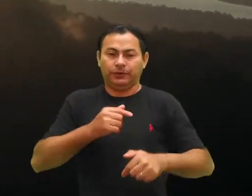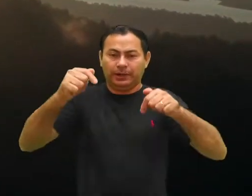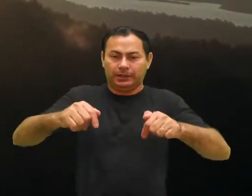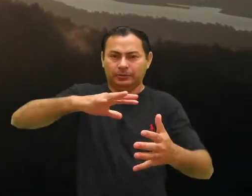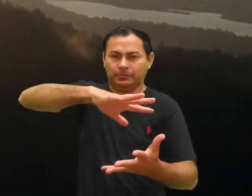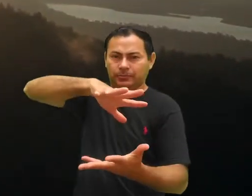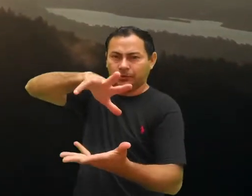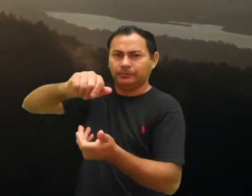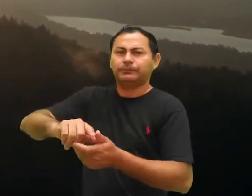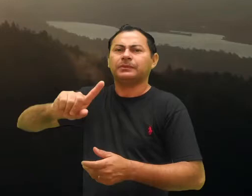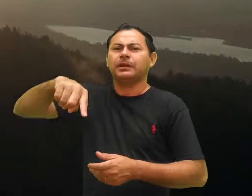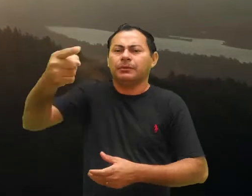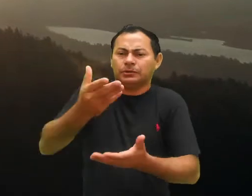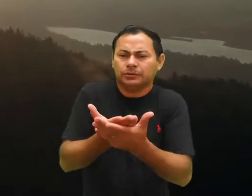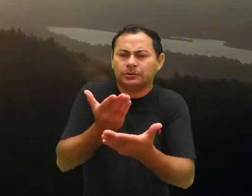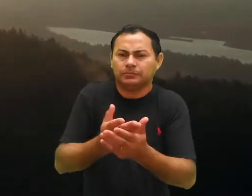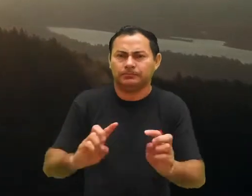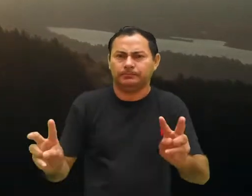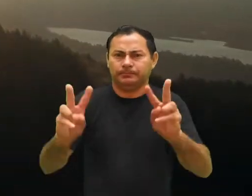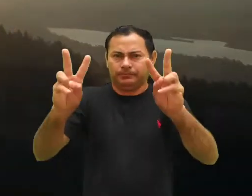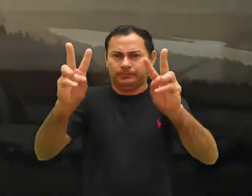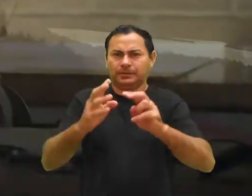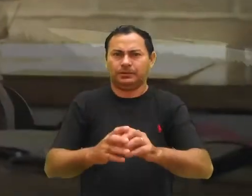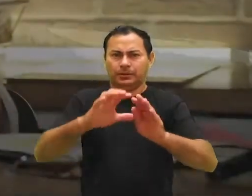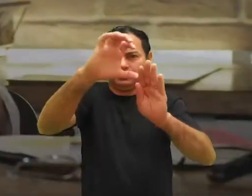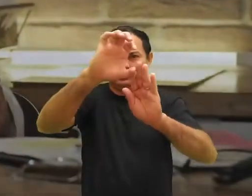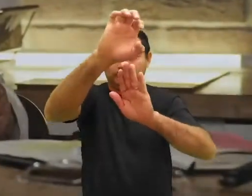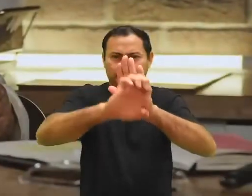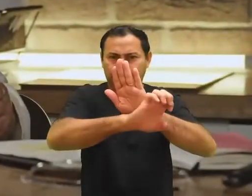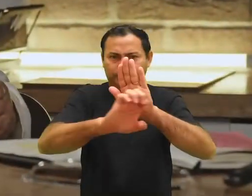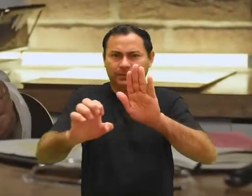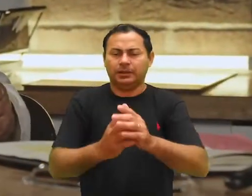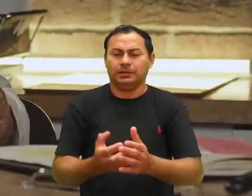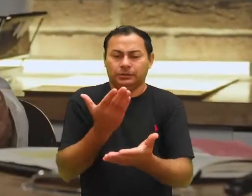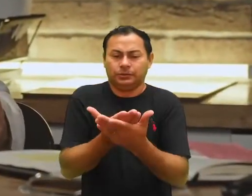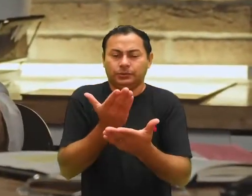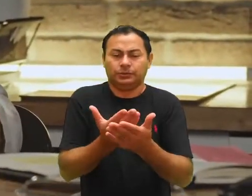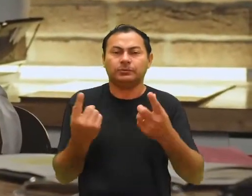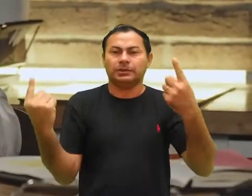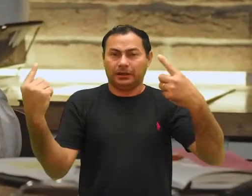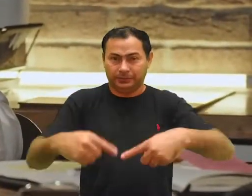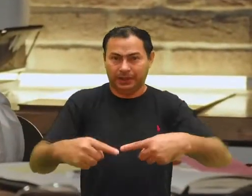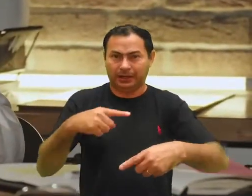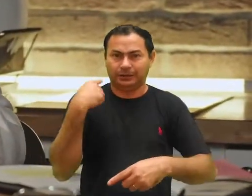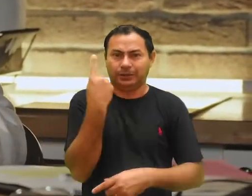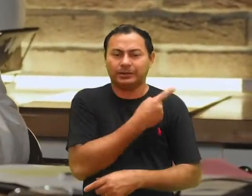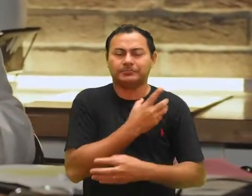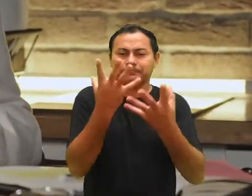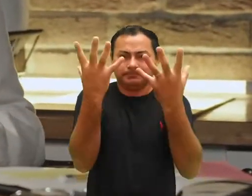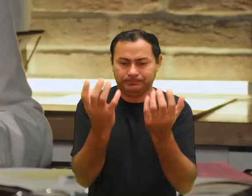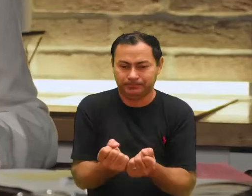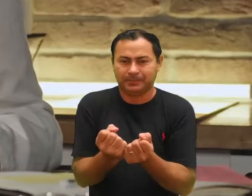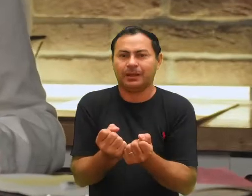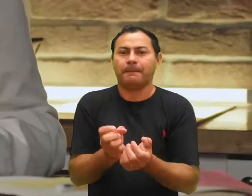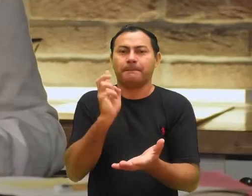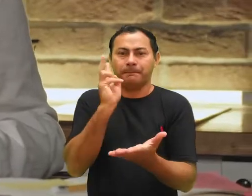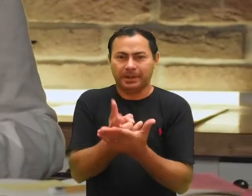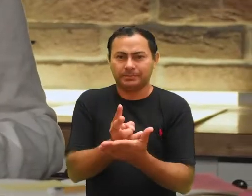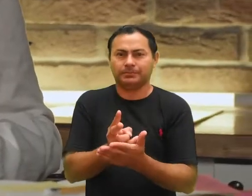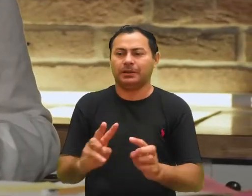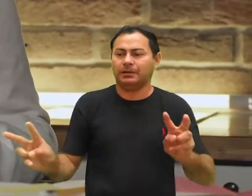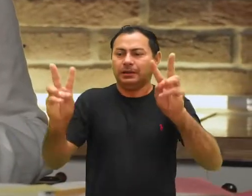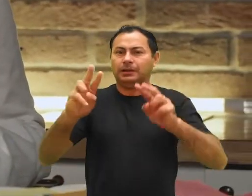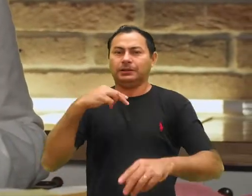em que ele viveu na Terra. Depois de estudarmos esses valores através dos evangelhos, esse estudo nos desafia a adotar